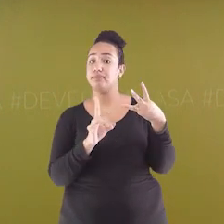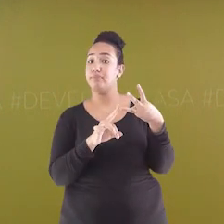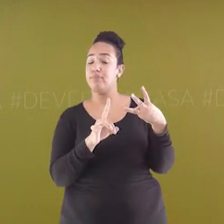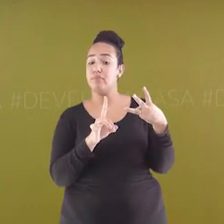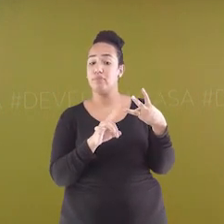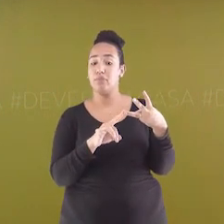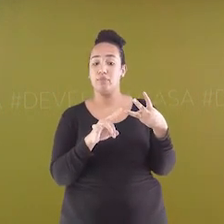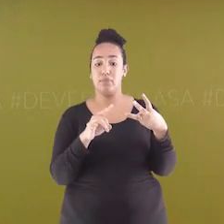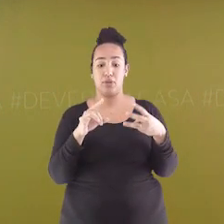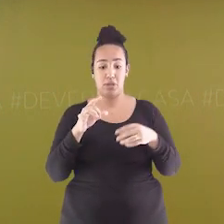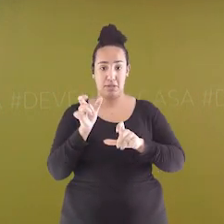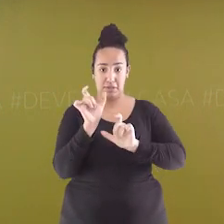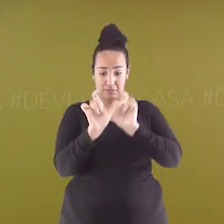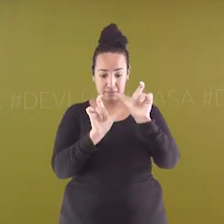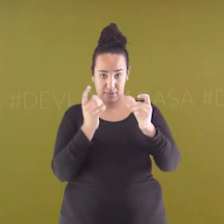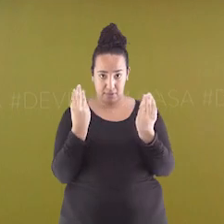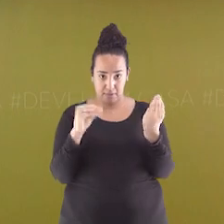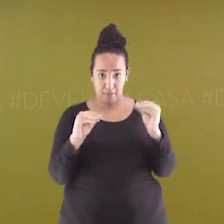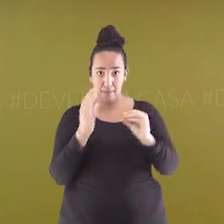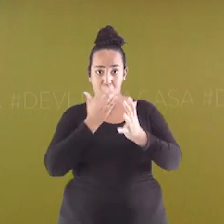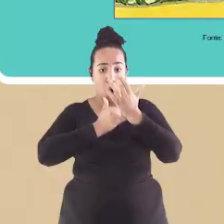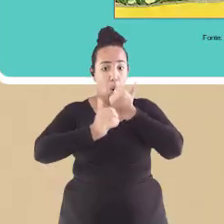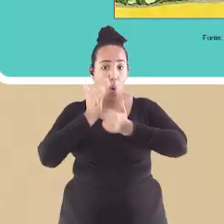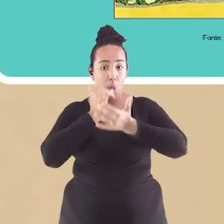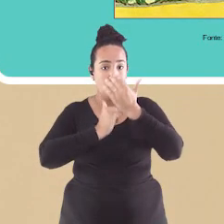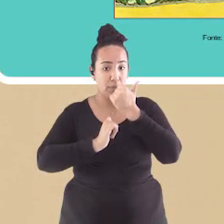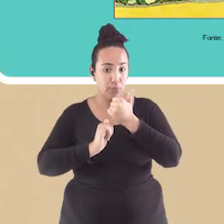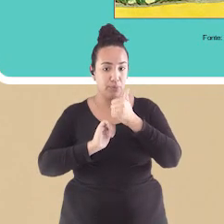Letra C, comeu as etiquetas.